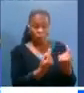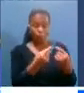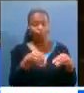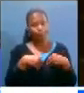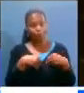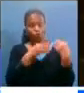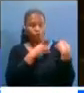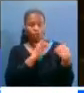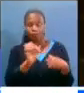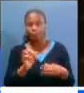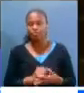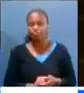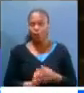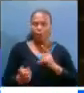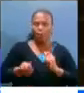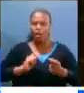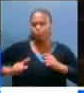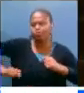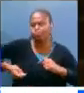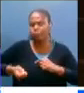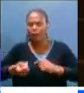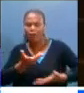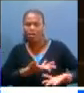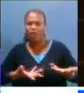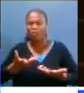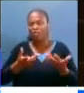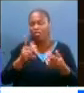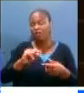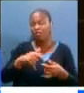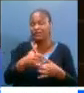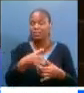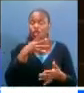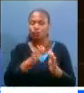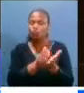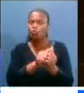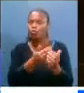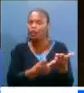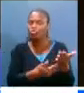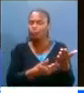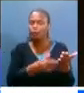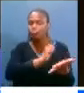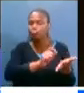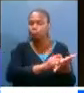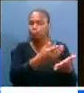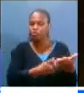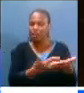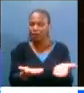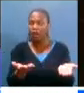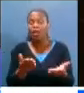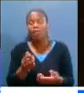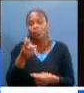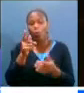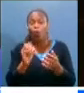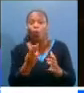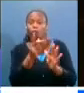sua responsabilidade. Um debate que provoca polémica e levanta a questão da certificação dos artistas ou do estatuto